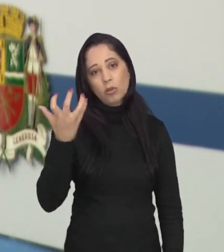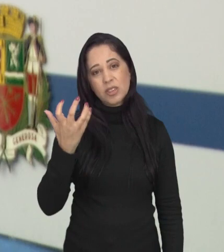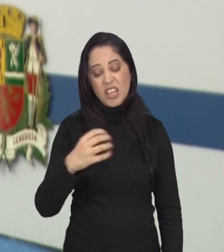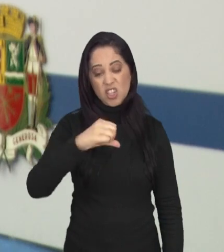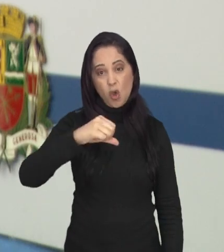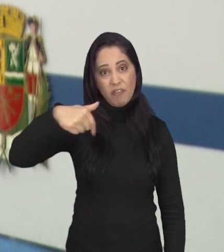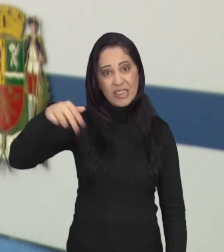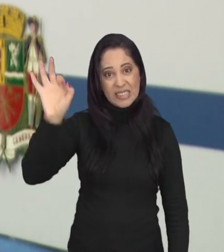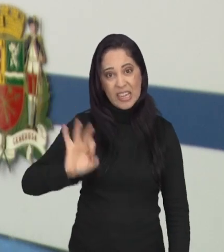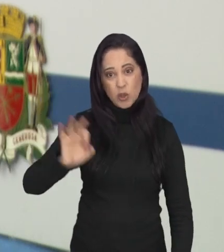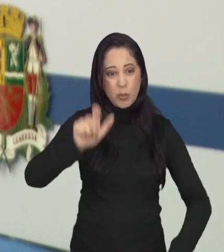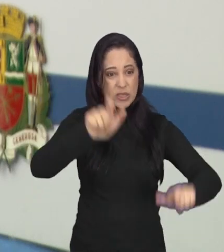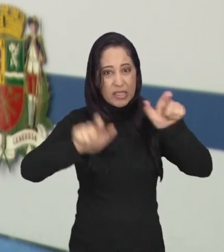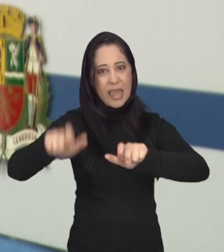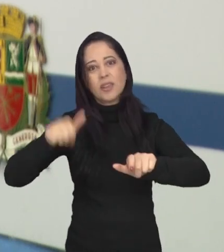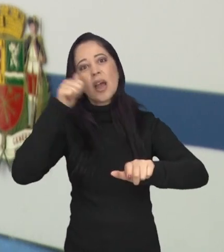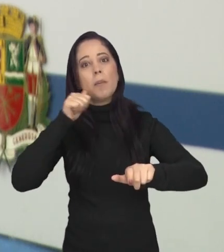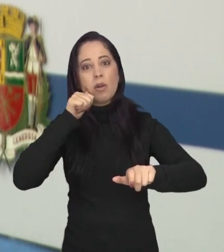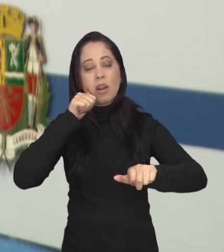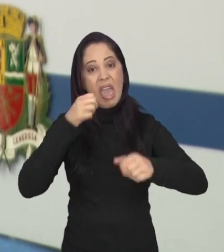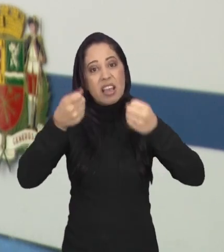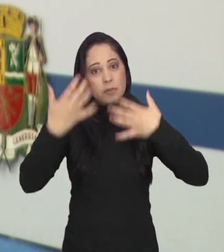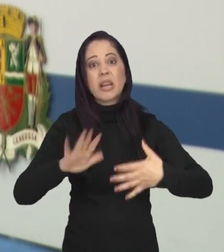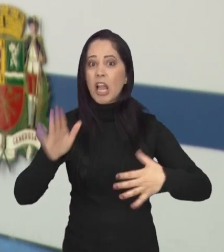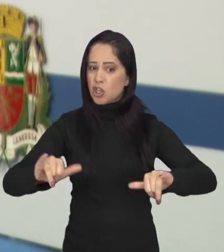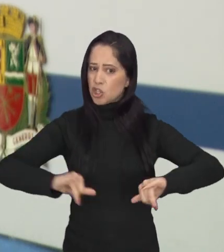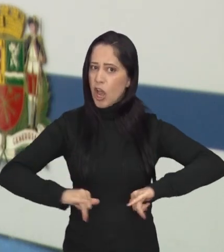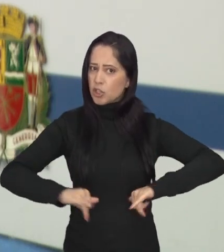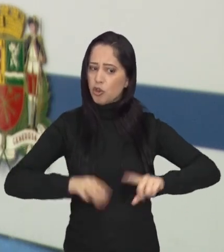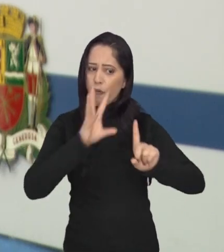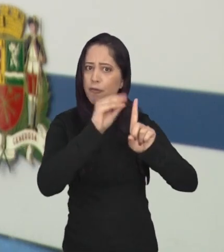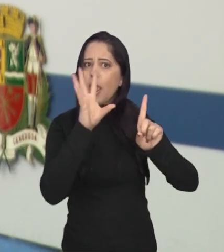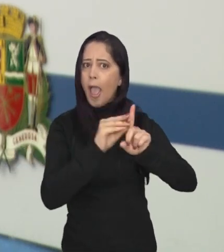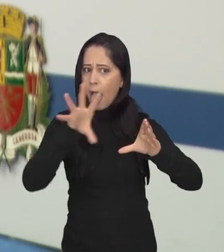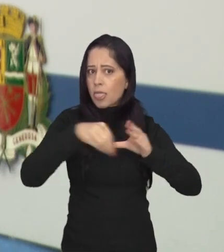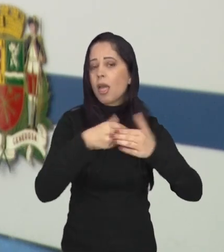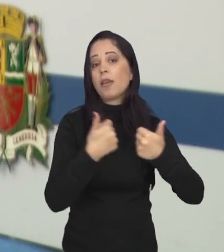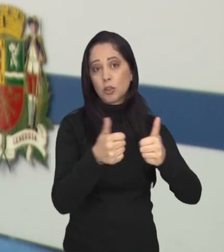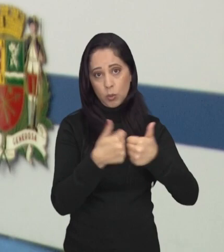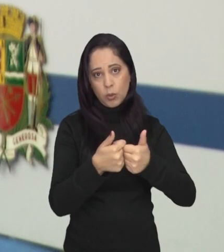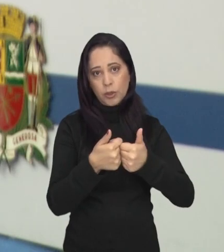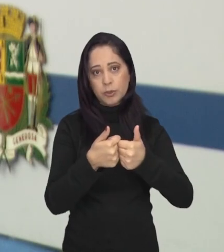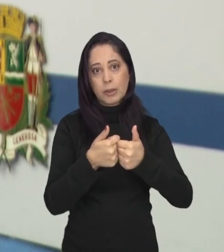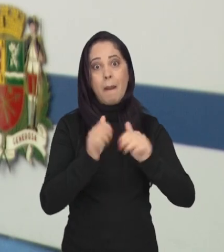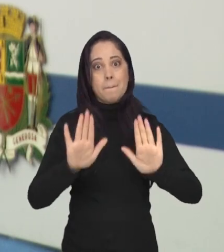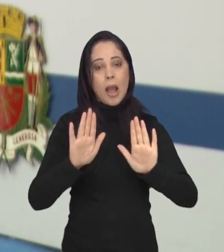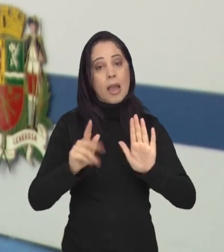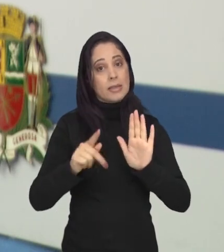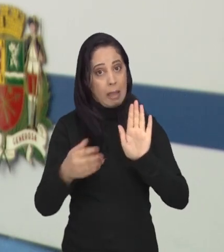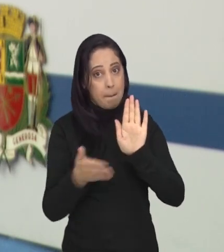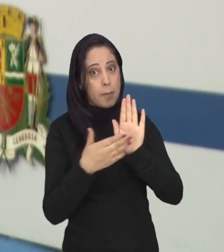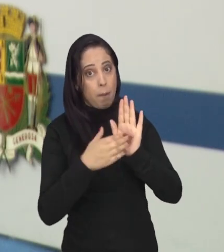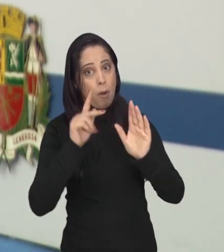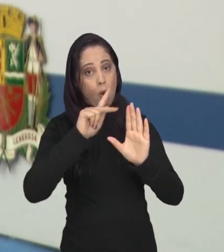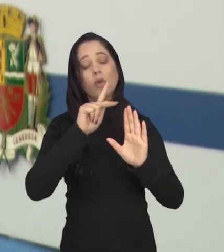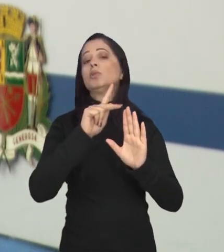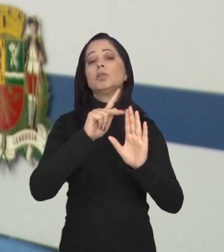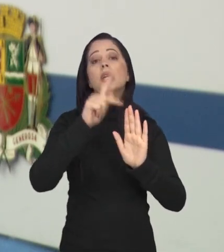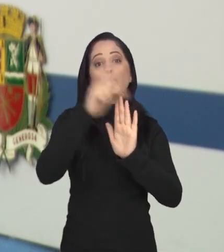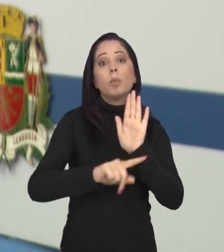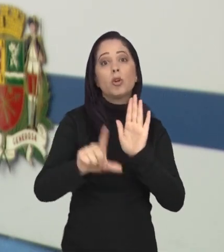né? 97% das mulheres brasileiras dizem já ter sido vítimas de assédio em meios de transporte. A proposta